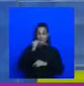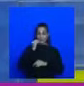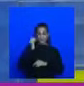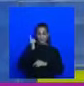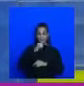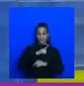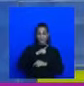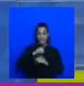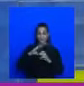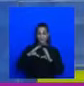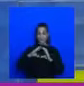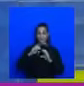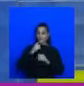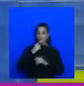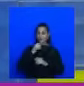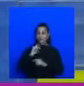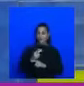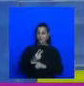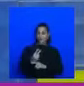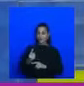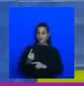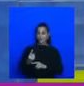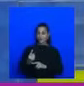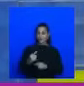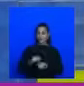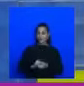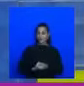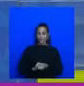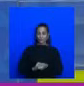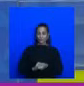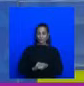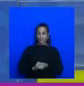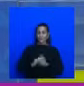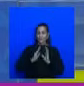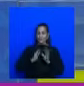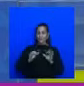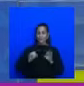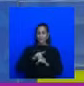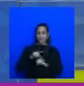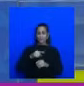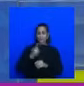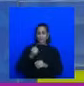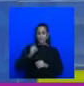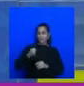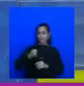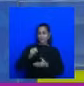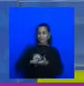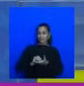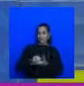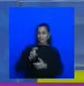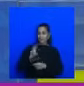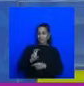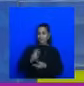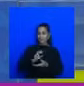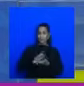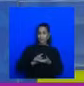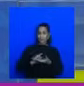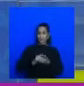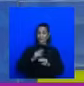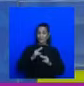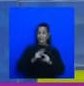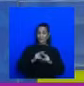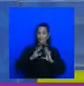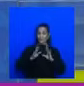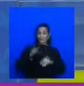chances. Bola vermelha, número 21. Vermelha 21. Já foram sorteados 10 números, faltam 5.